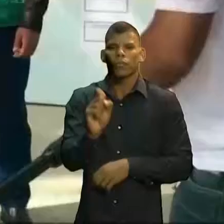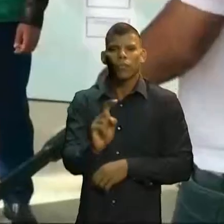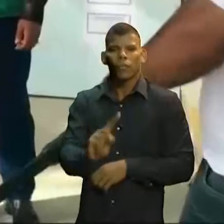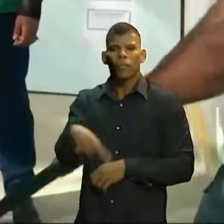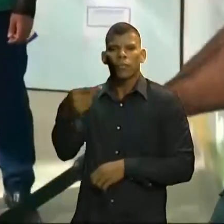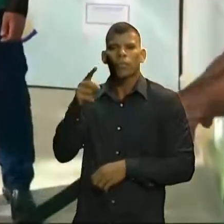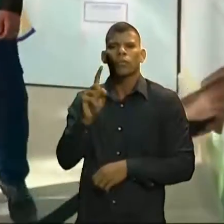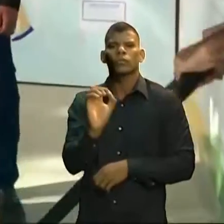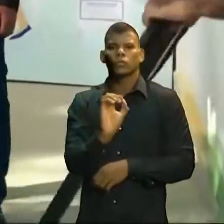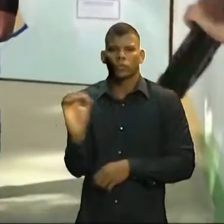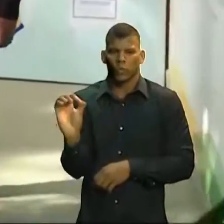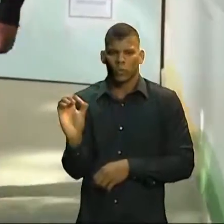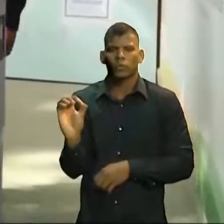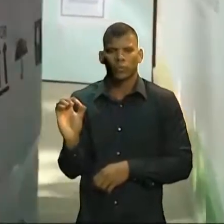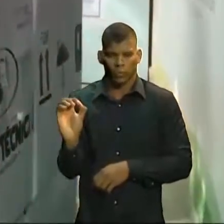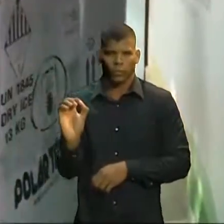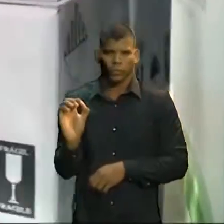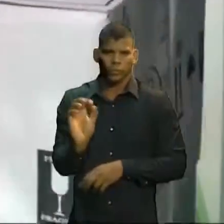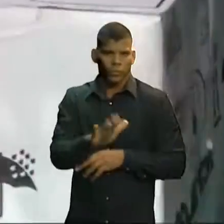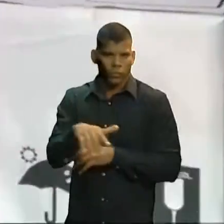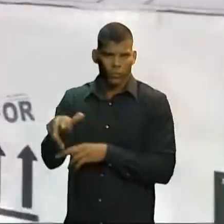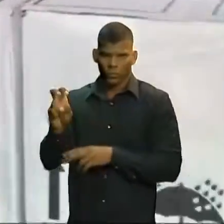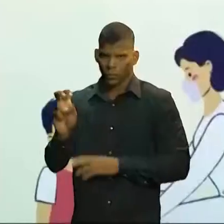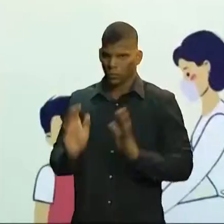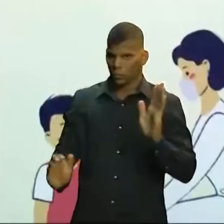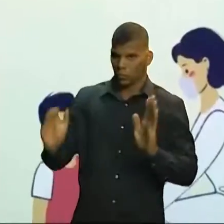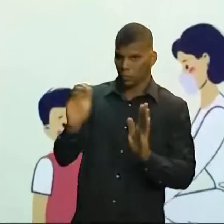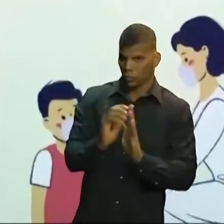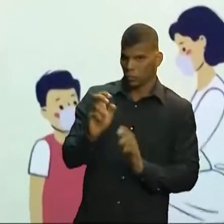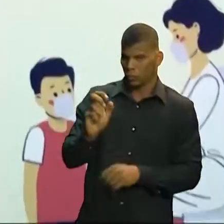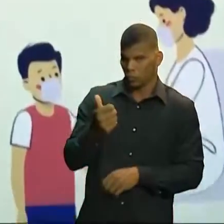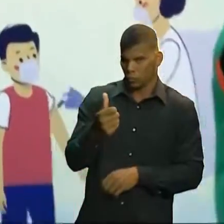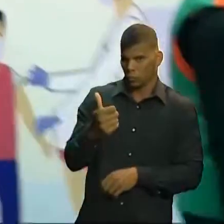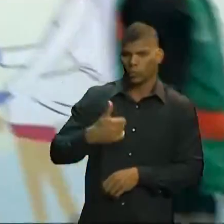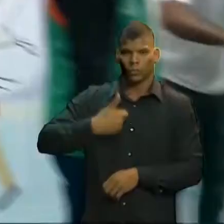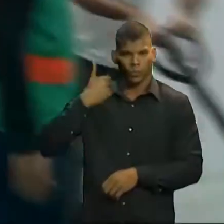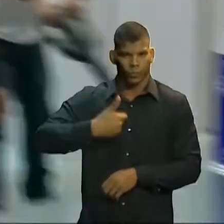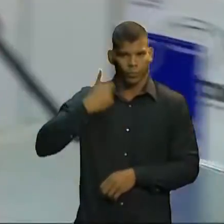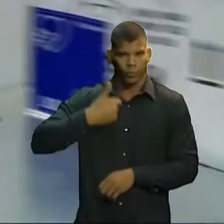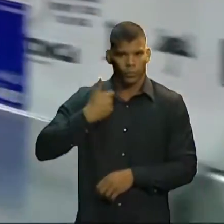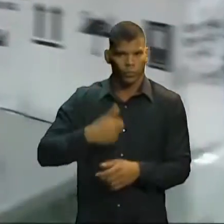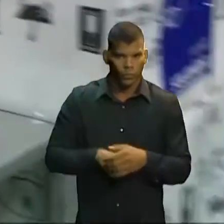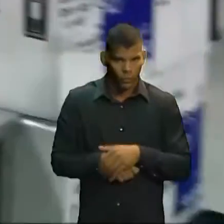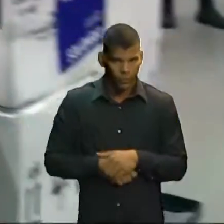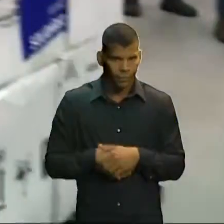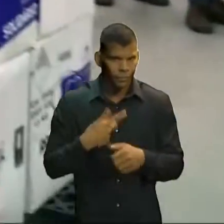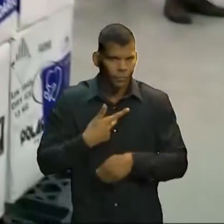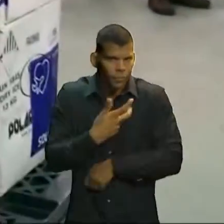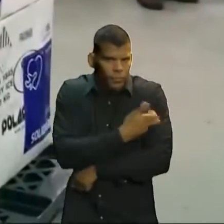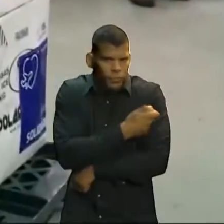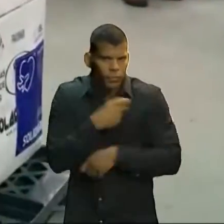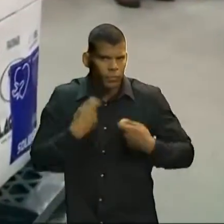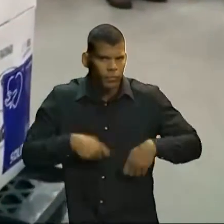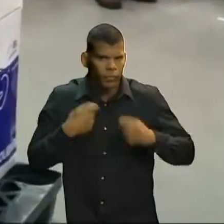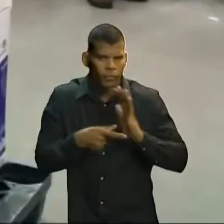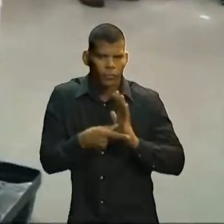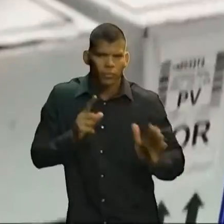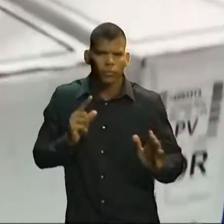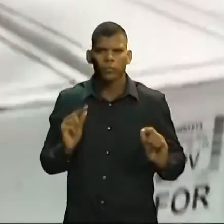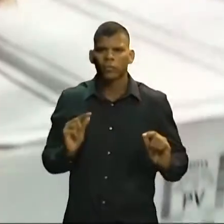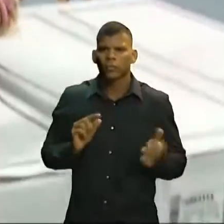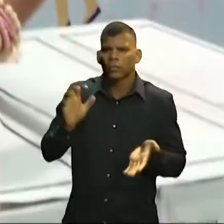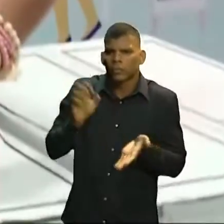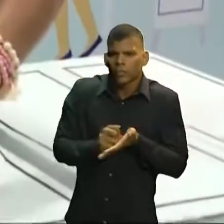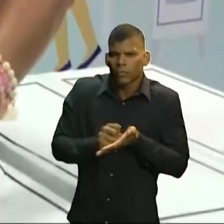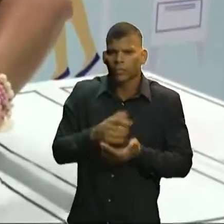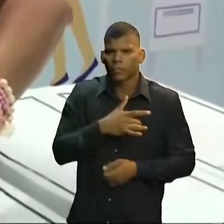55.100 doses para a imunização de crianças de 5 a 11 anos. Para receber a vacina, as crianças precisam estar cadastradas no